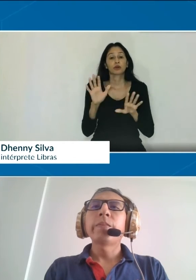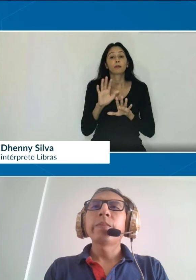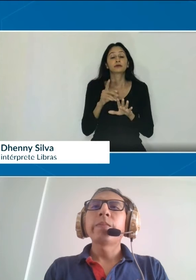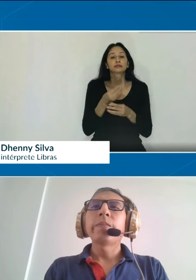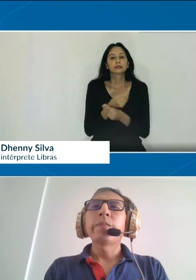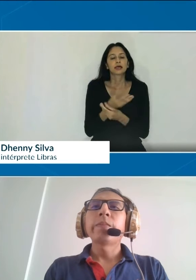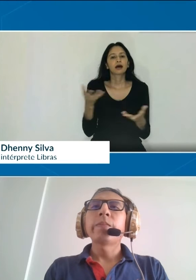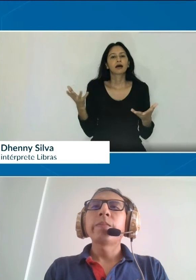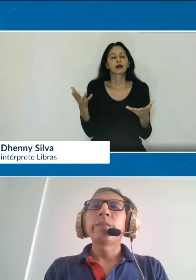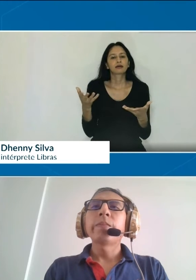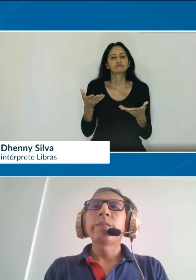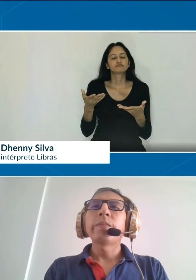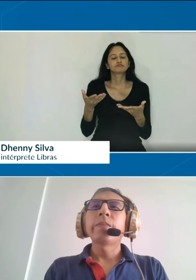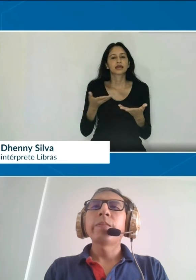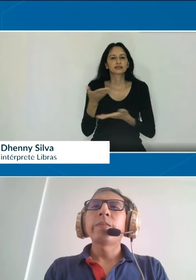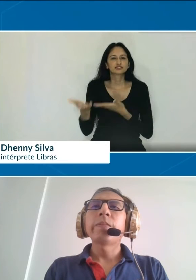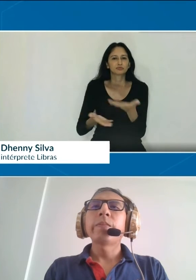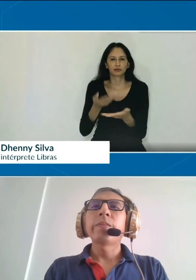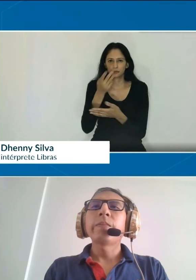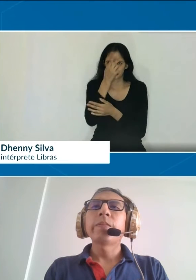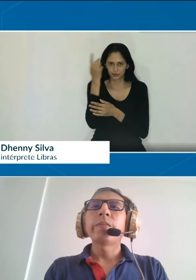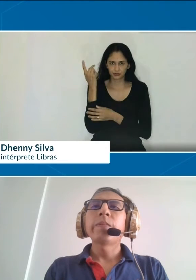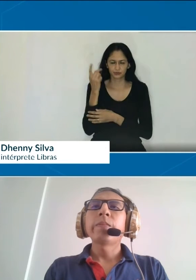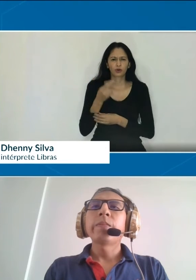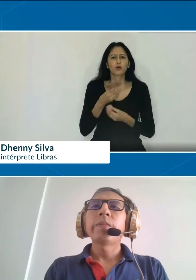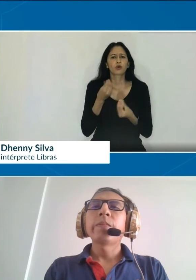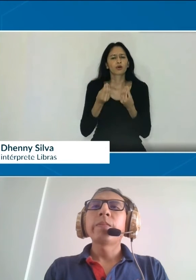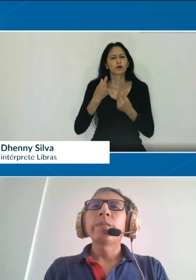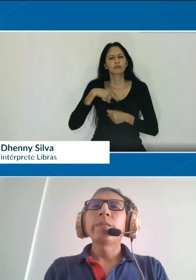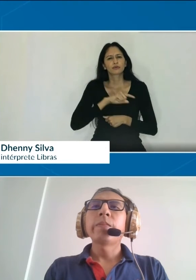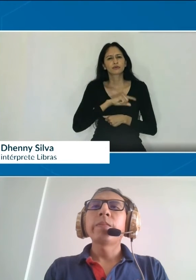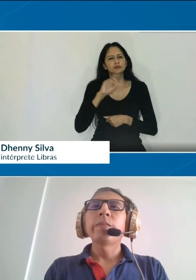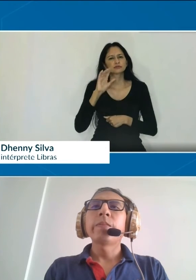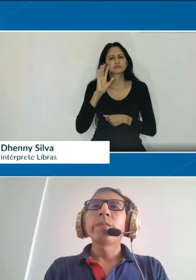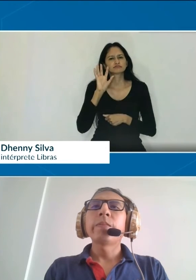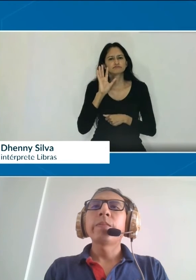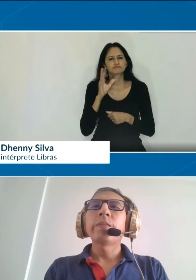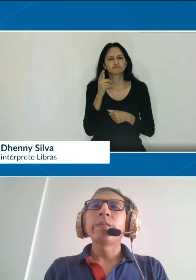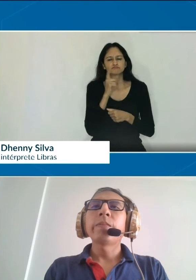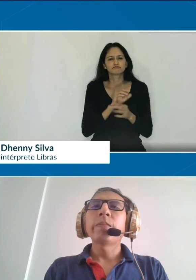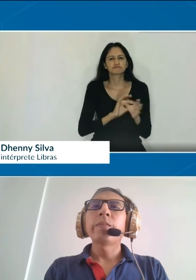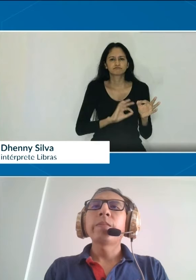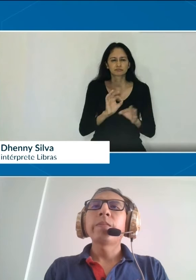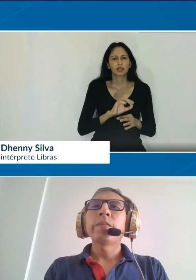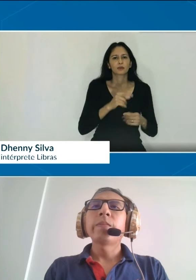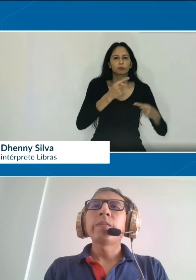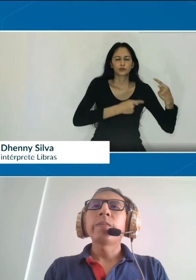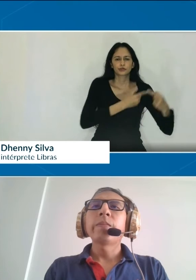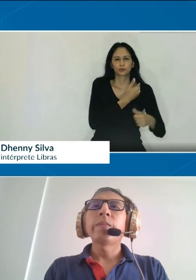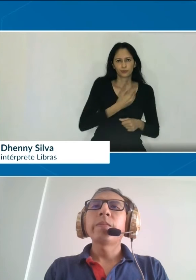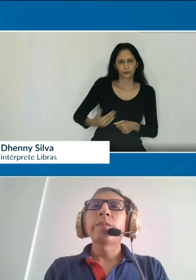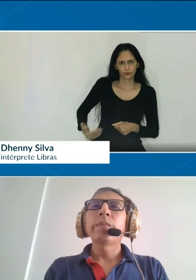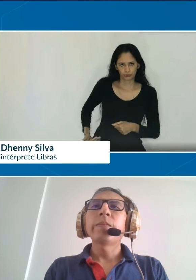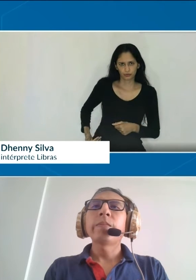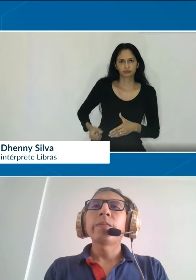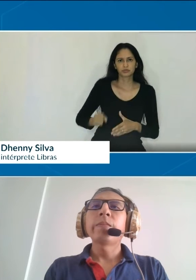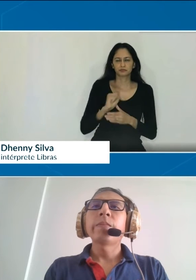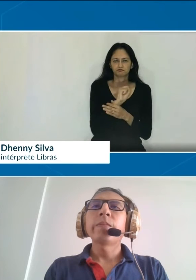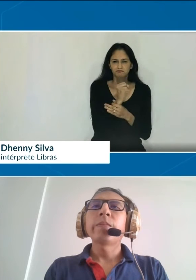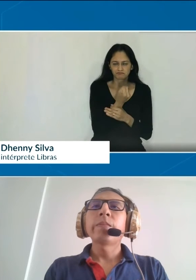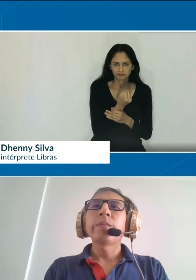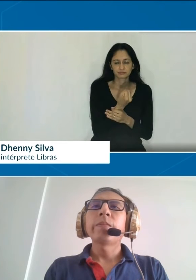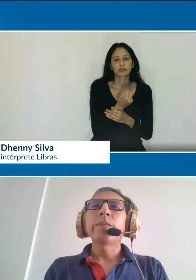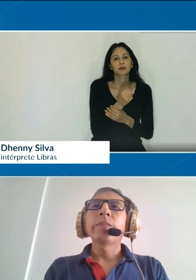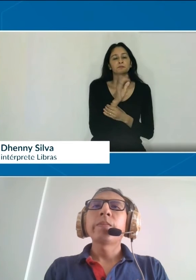serviço. Como que a gente consegue relacionar aí essas três coisas? Ter políticas públicas que ofereçam serviço, mas